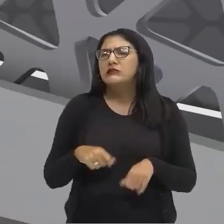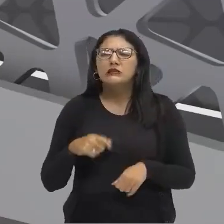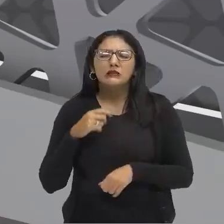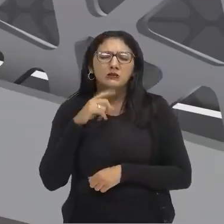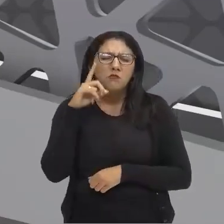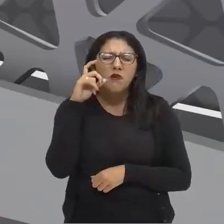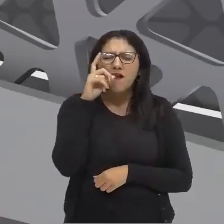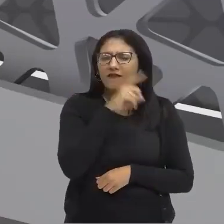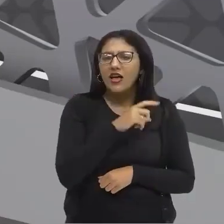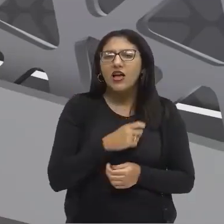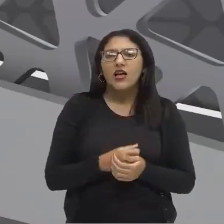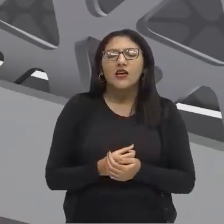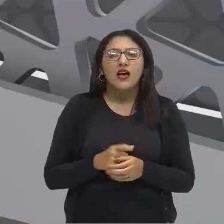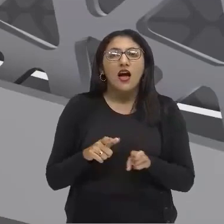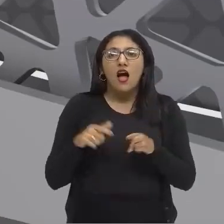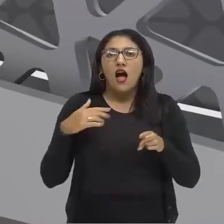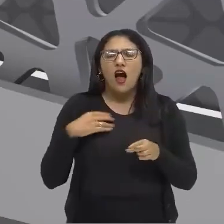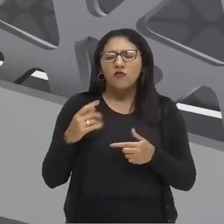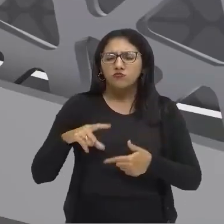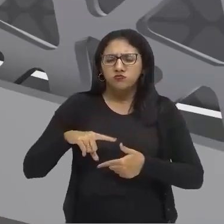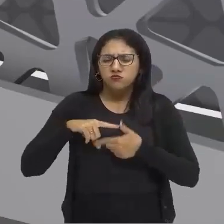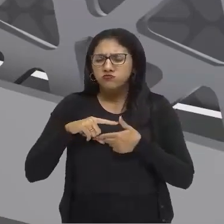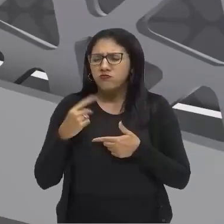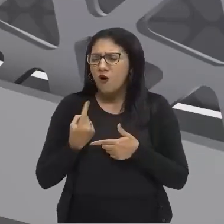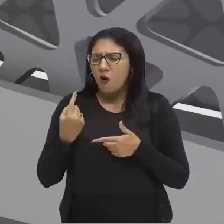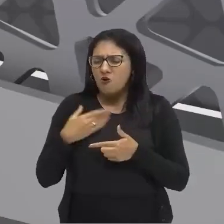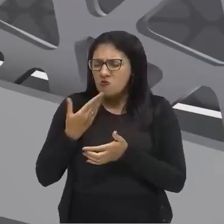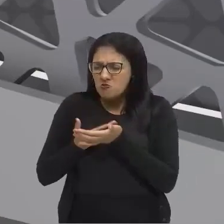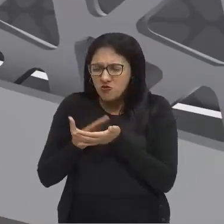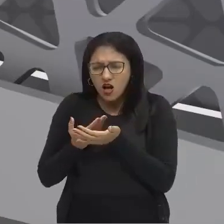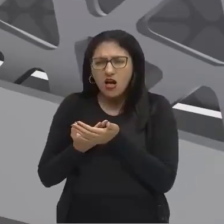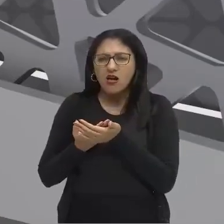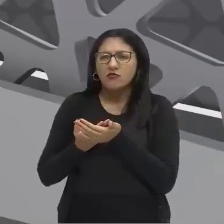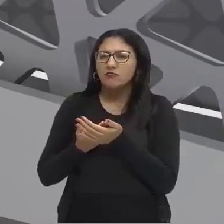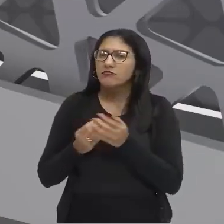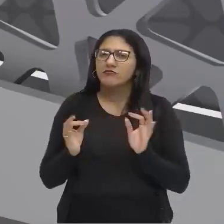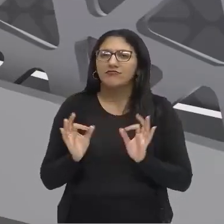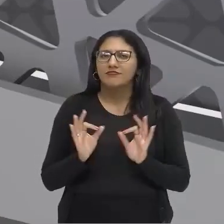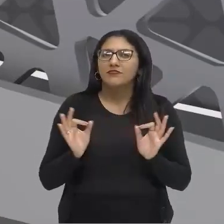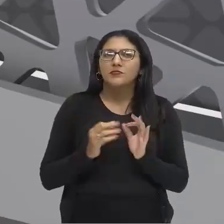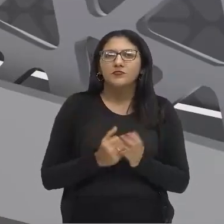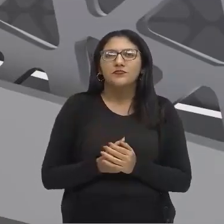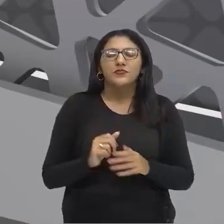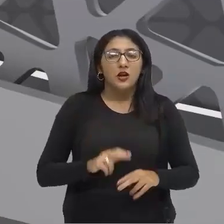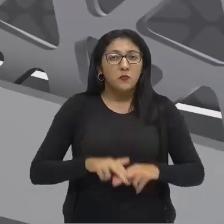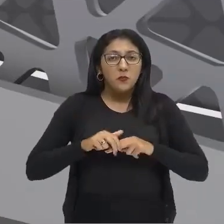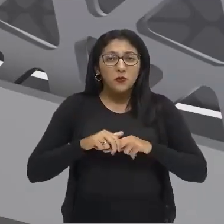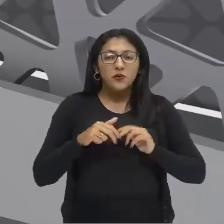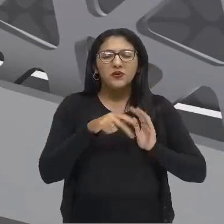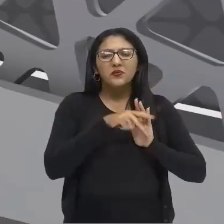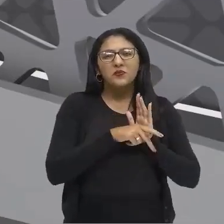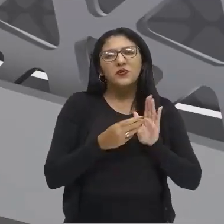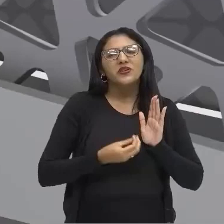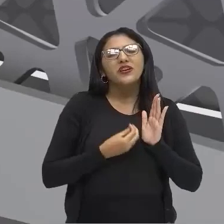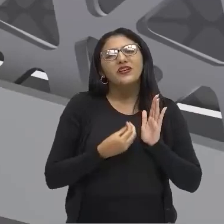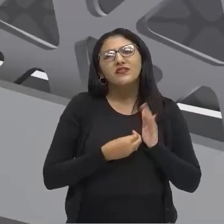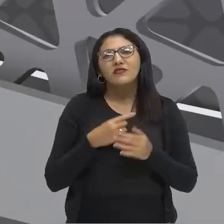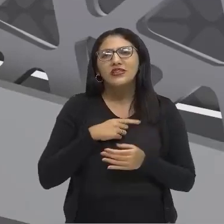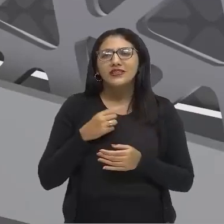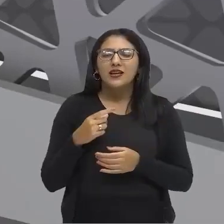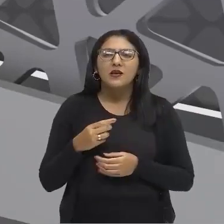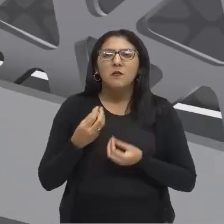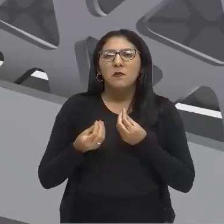agora eu vou ficar isolado, só vou estudar. Não. É por isso que o projeto de vida vem para justamente